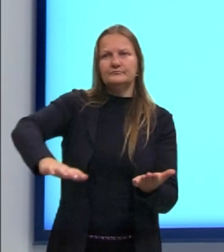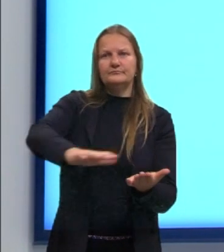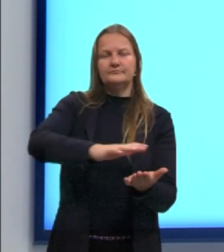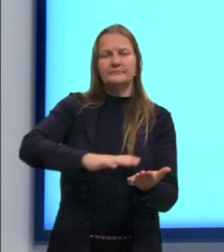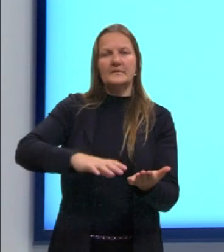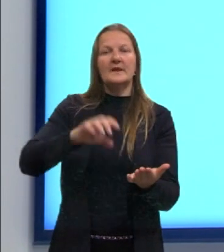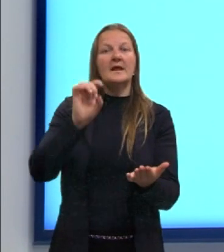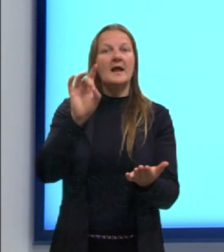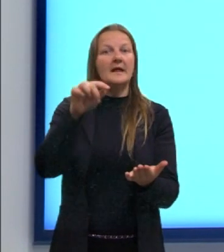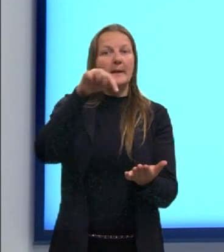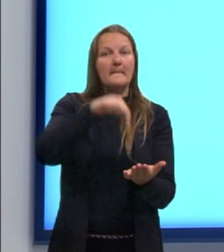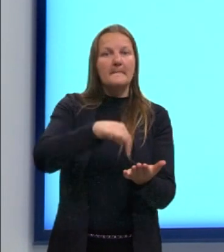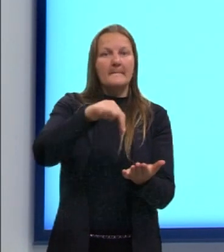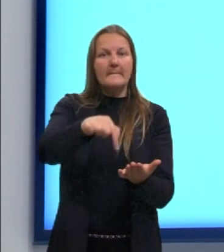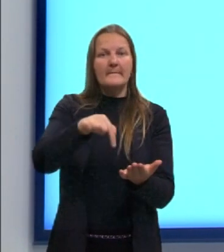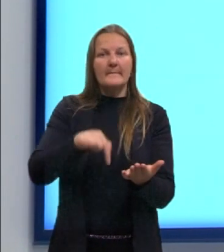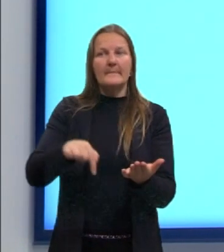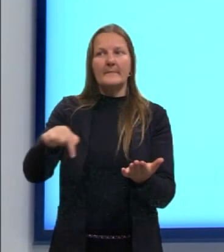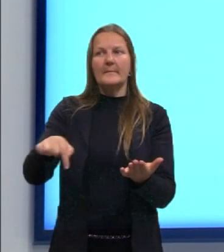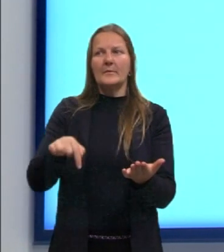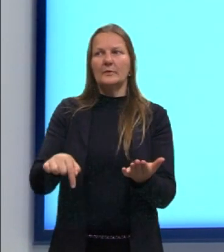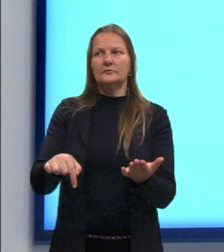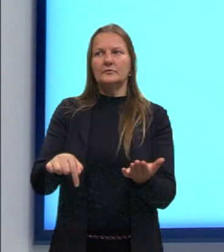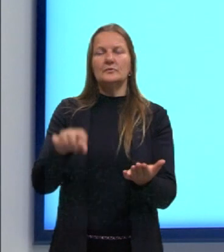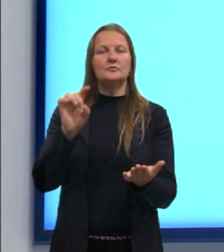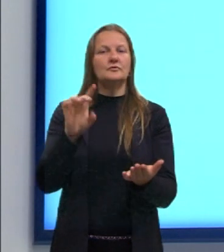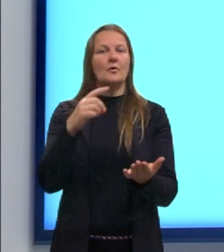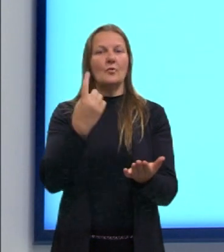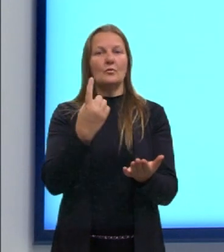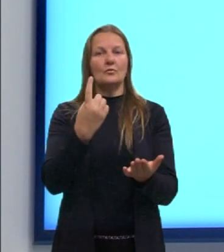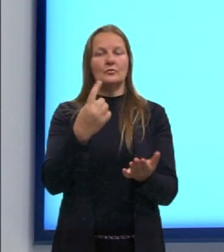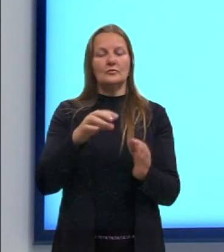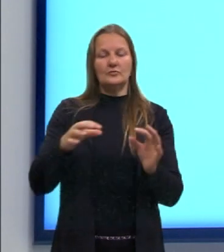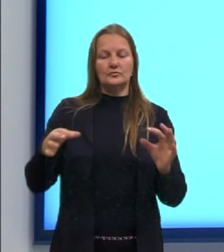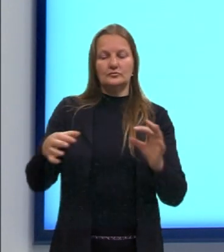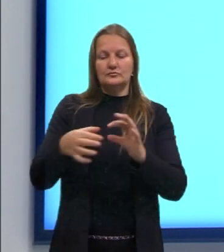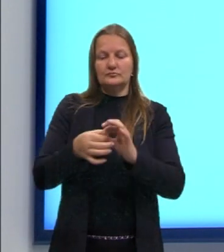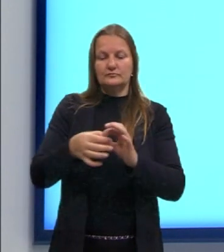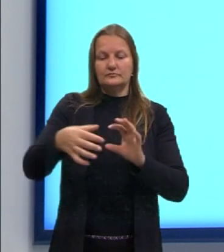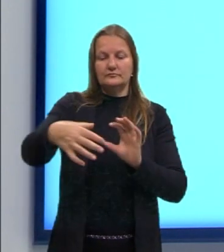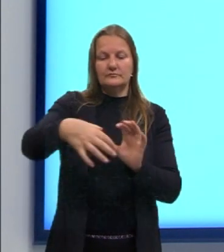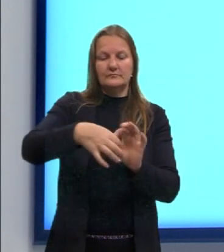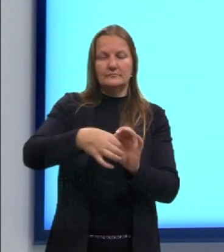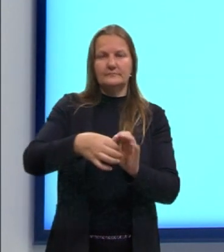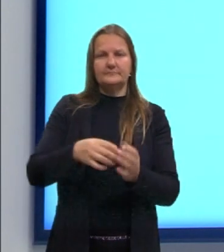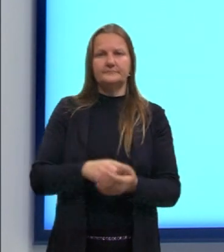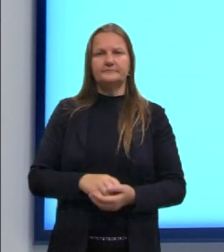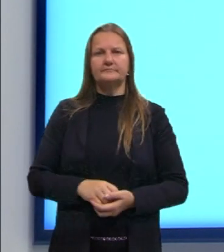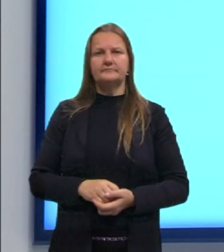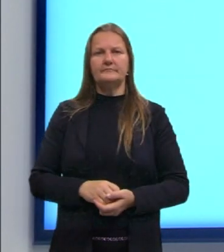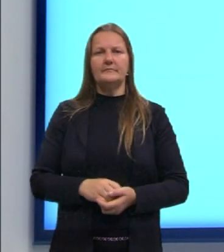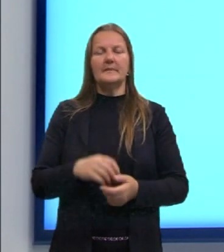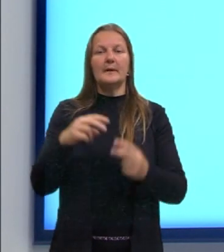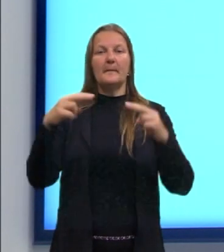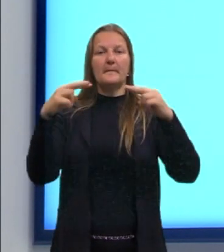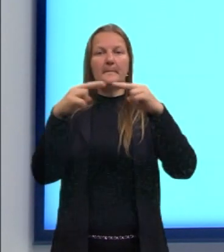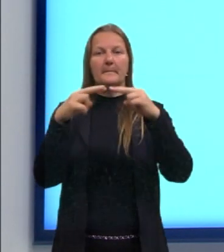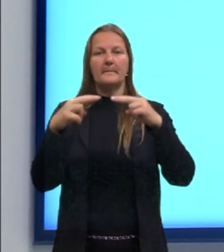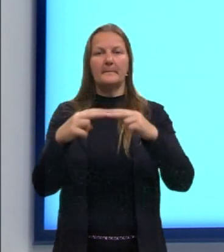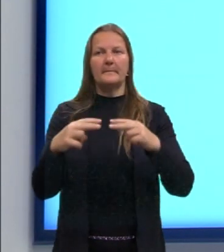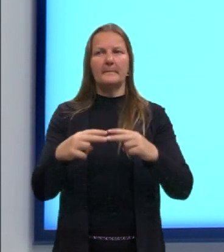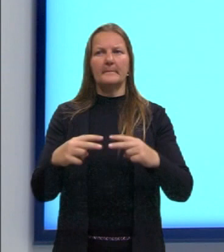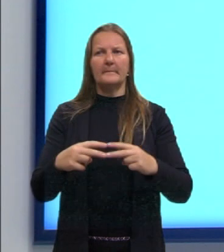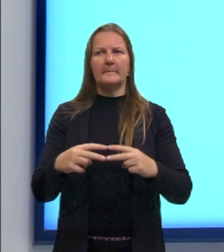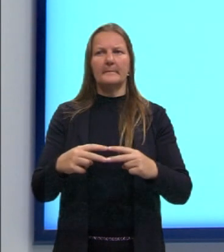cada ponto do plano é representado por um único par de números reais, os nossos, né, pares ordenados.